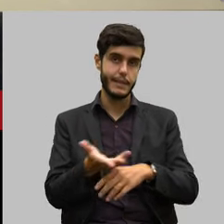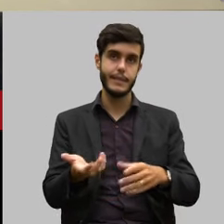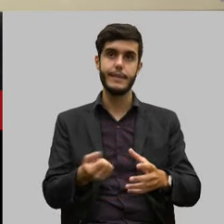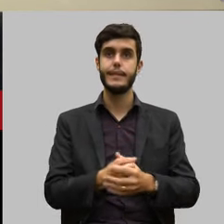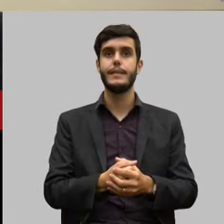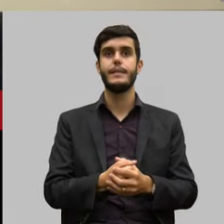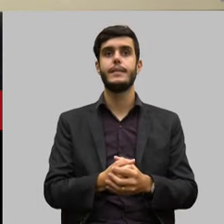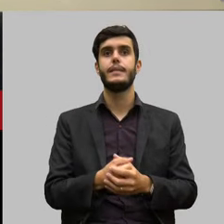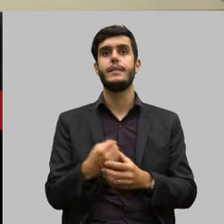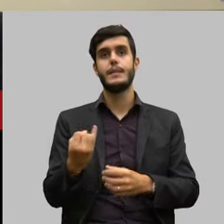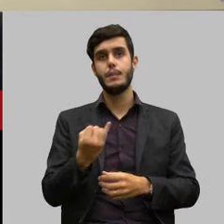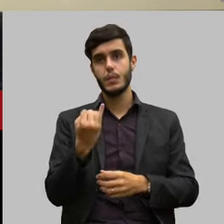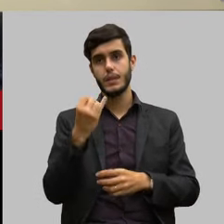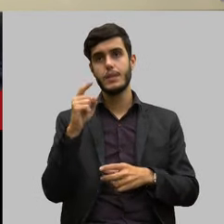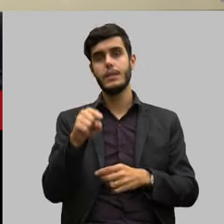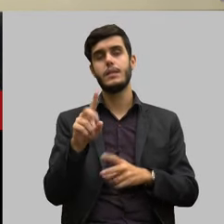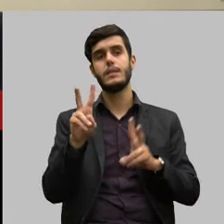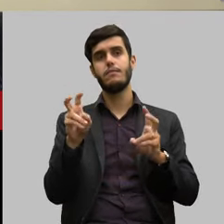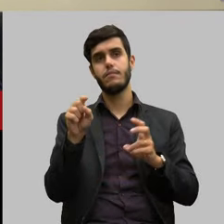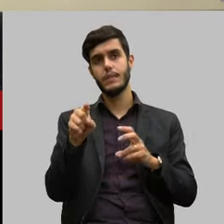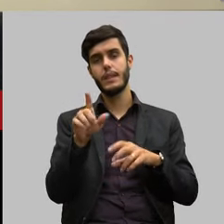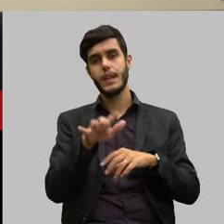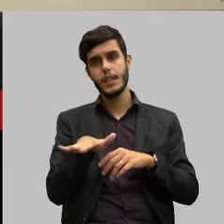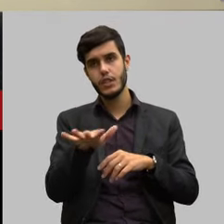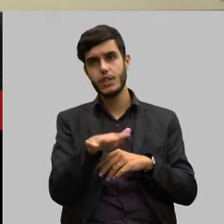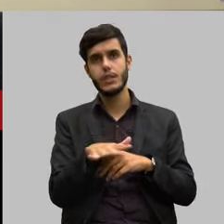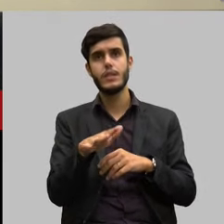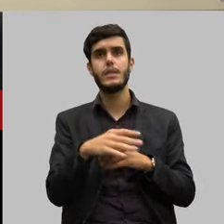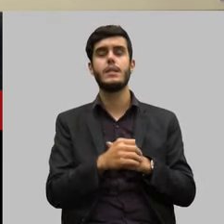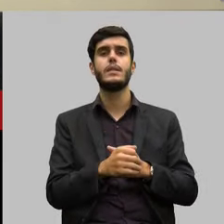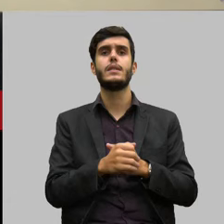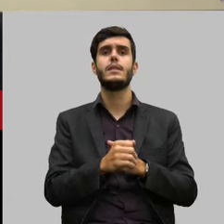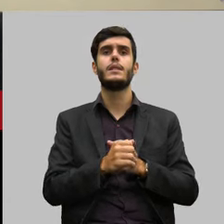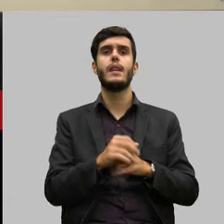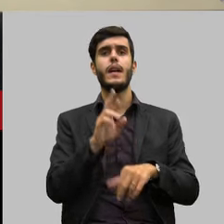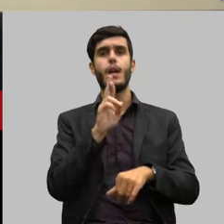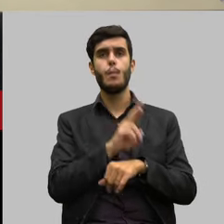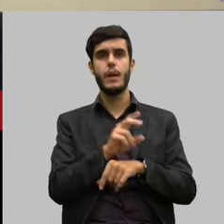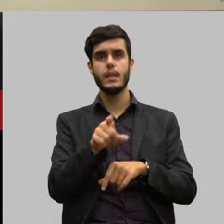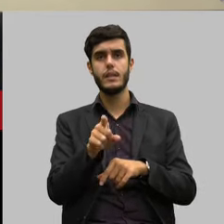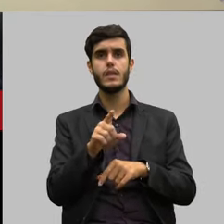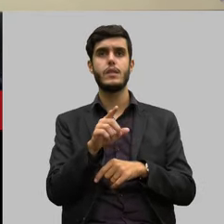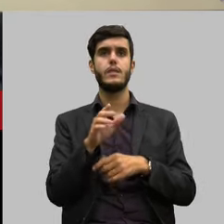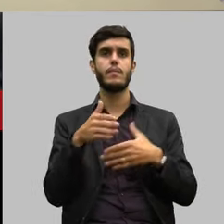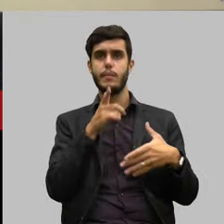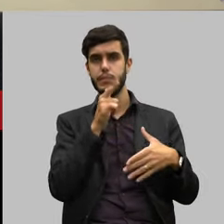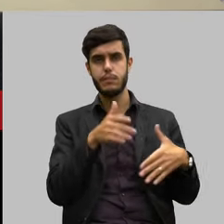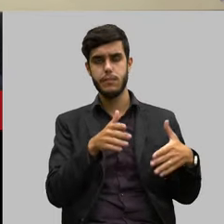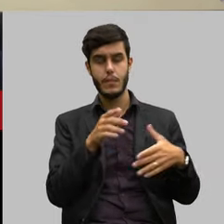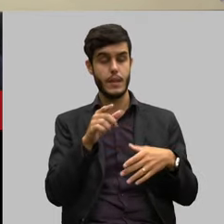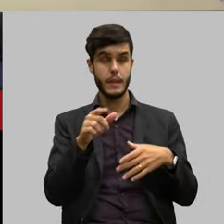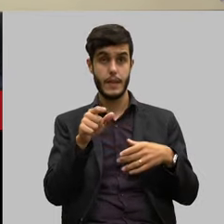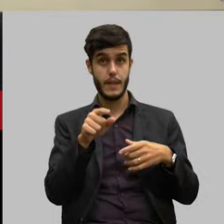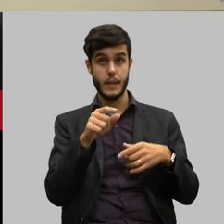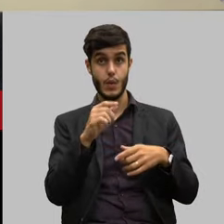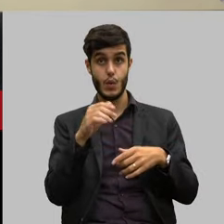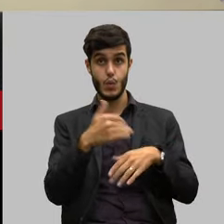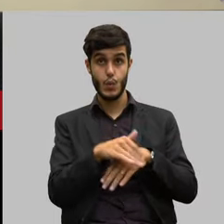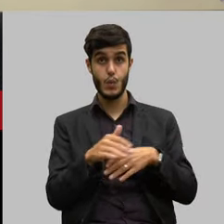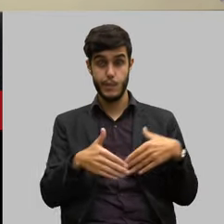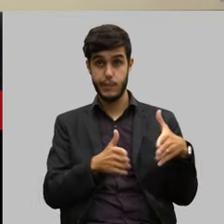obra importantíssima pra região recuperação da rodovia que vai de Bom Despacho Martinho Campos aqui no